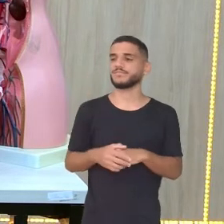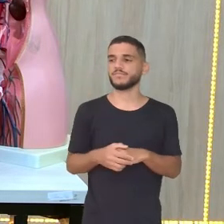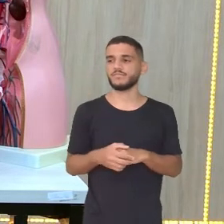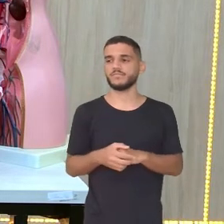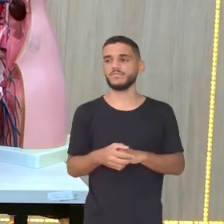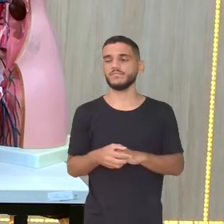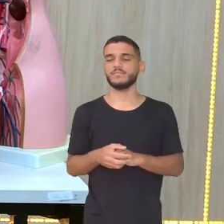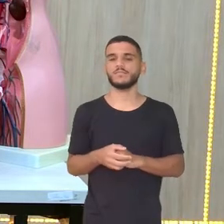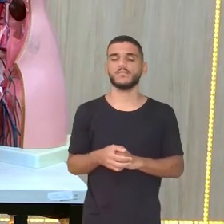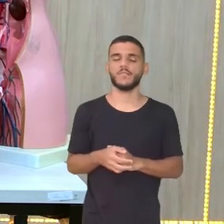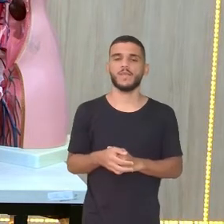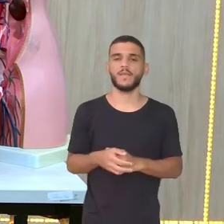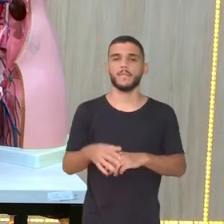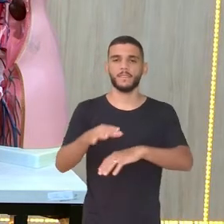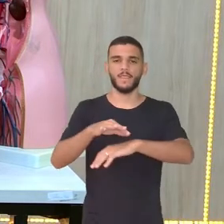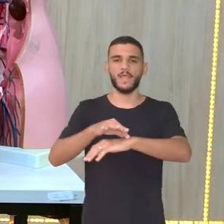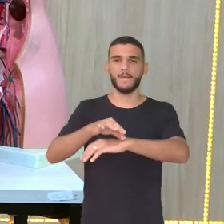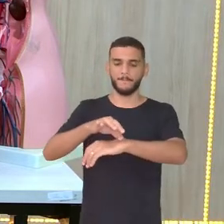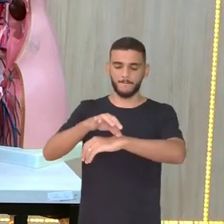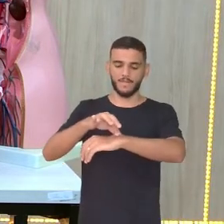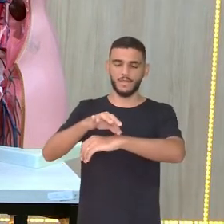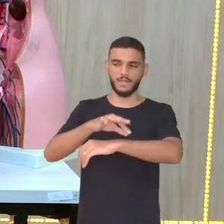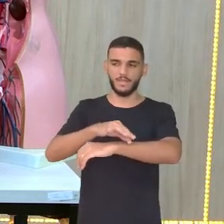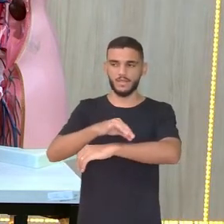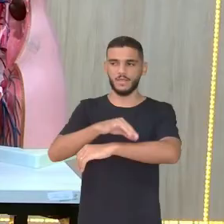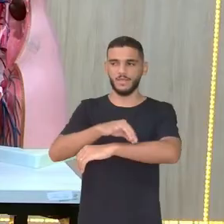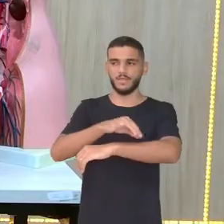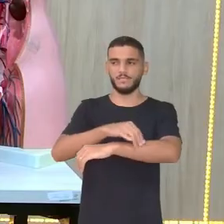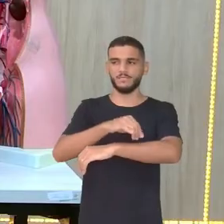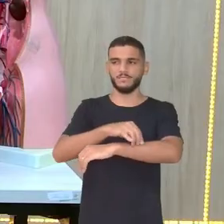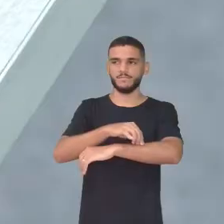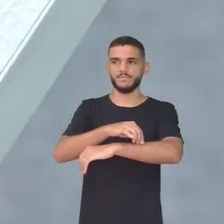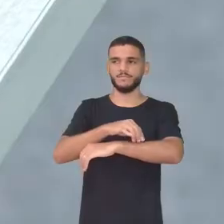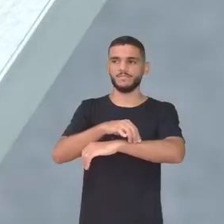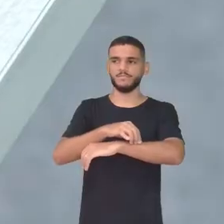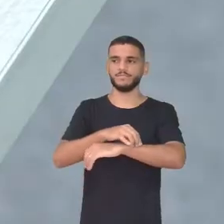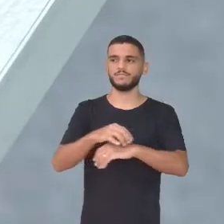aqui, ó. Vamos ver se a gente consegue aí com... Vamos lá.